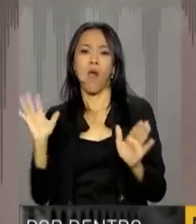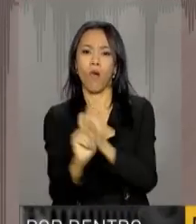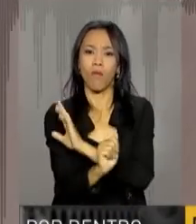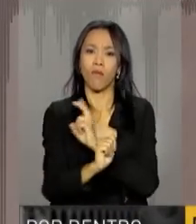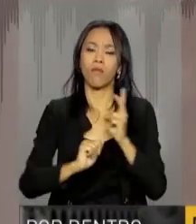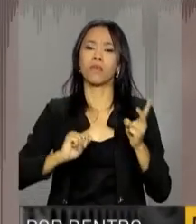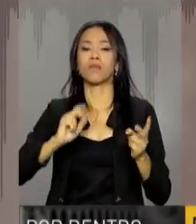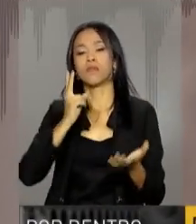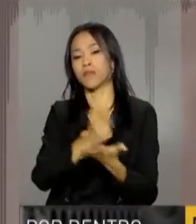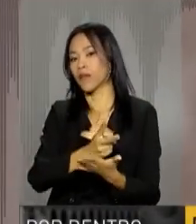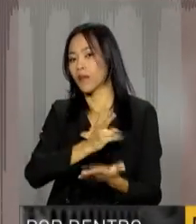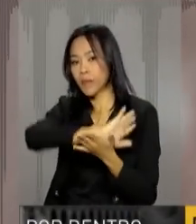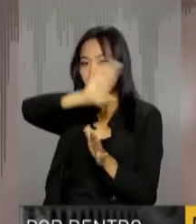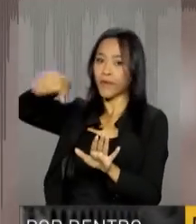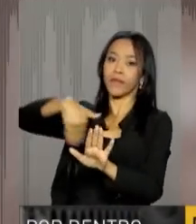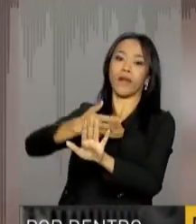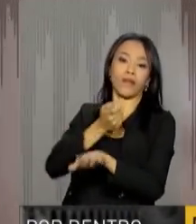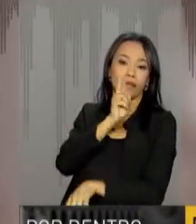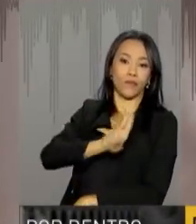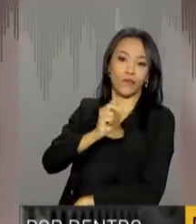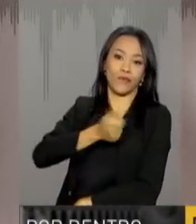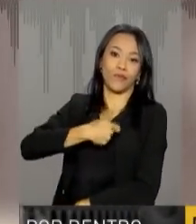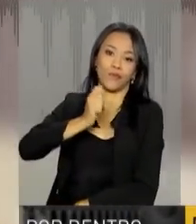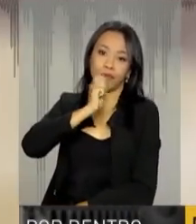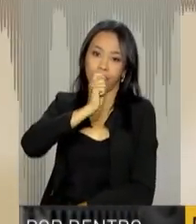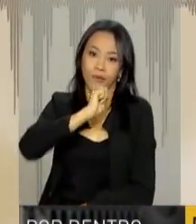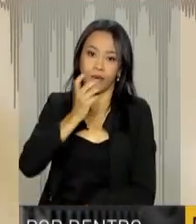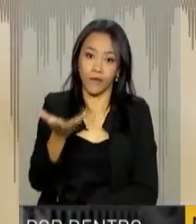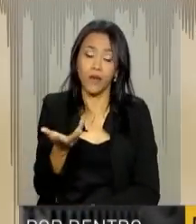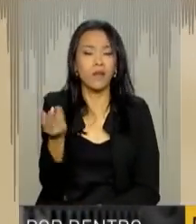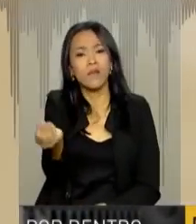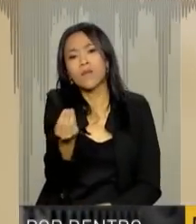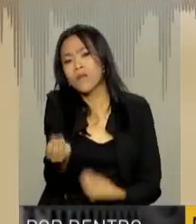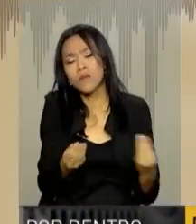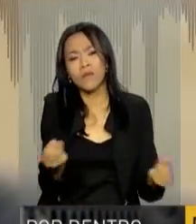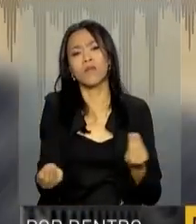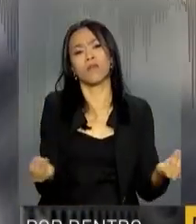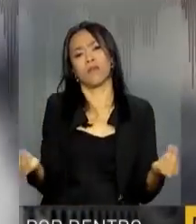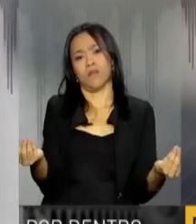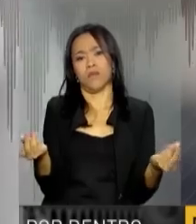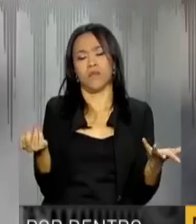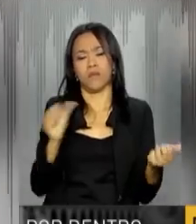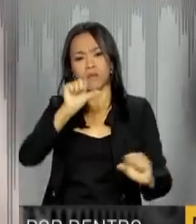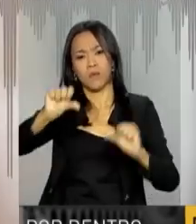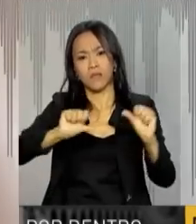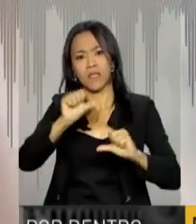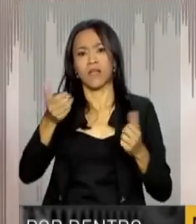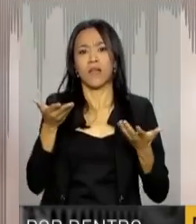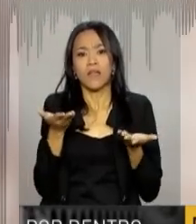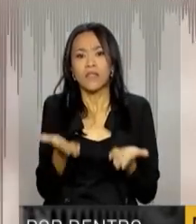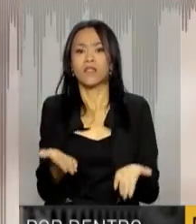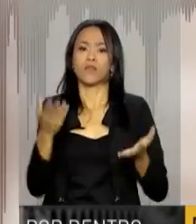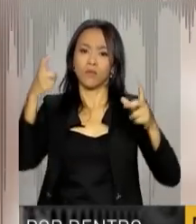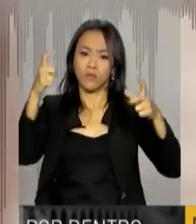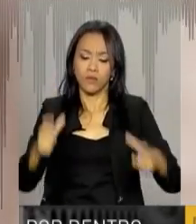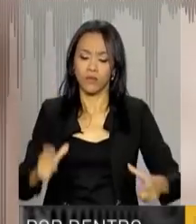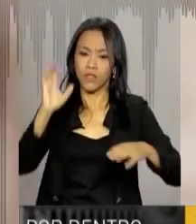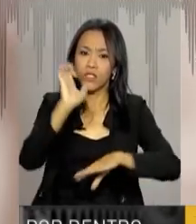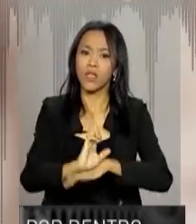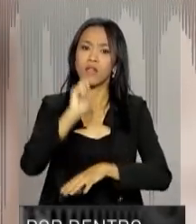envolvimento da droga como quer ver com a situação e como pode ser mudado ensinar esse cenário não está legal só